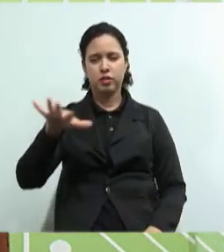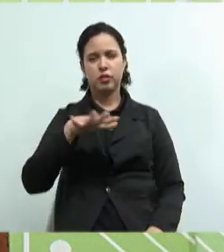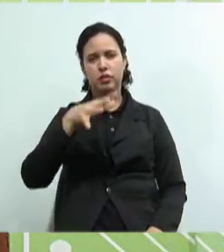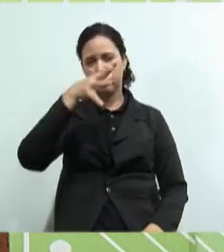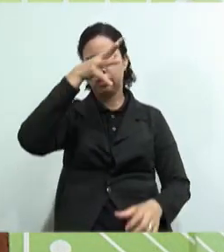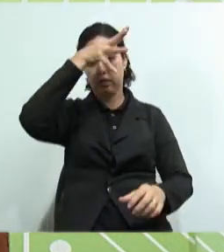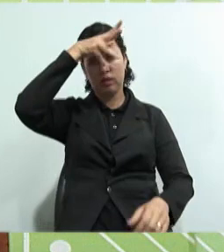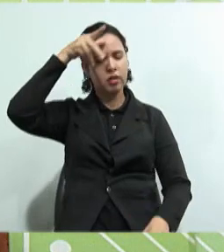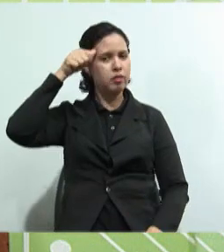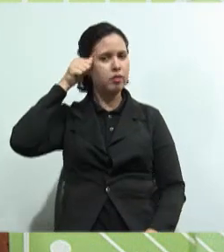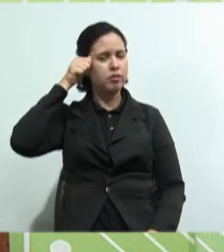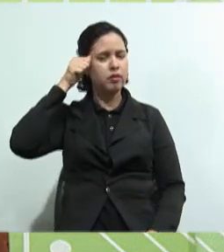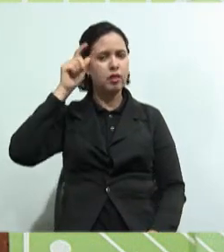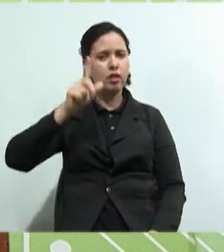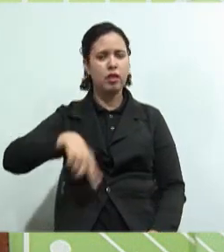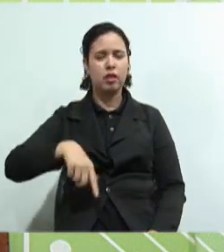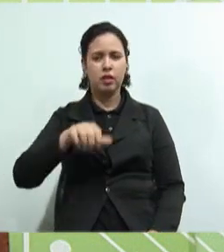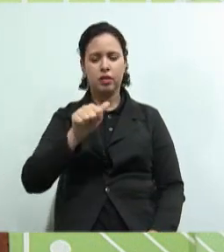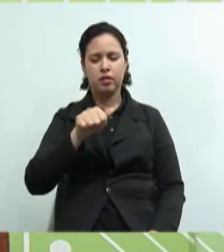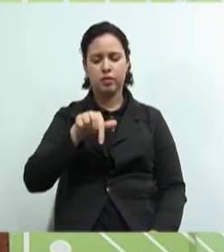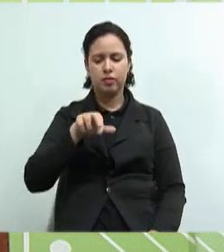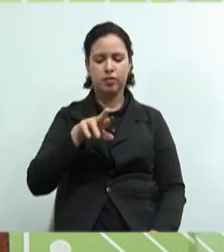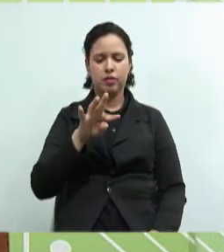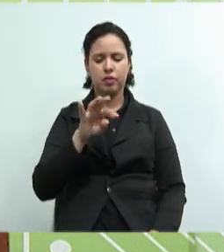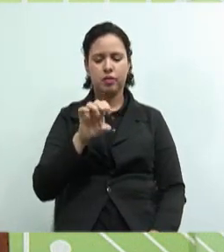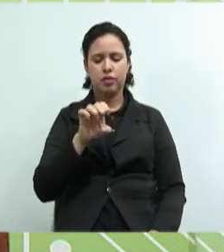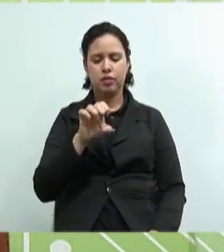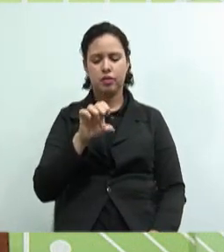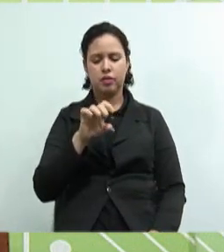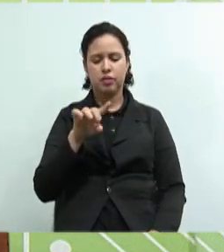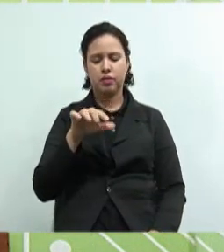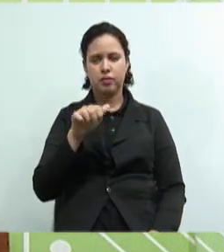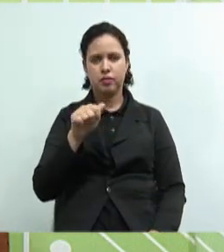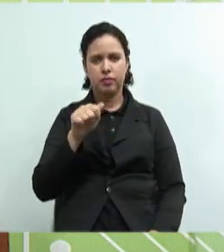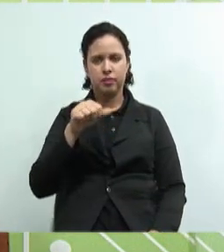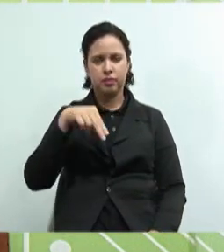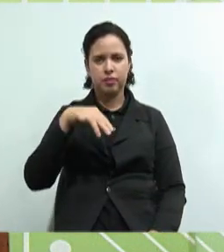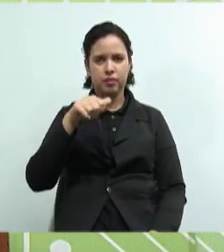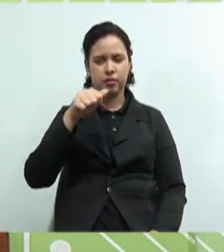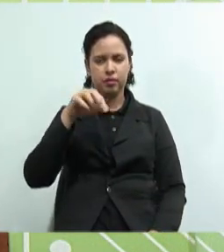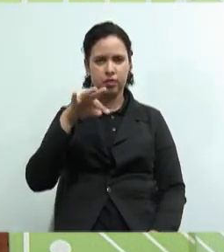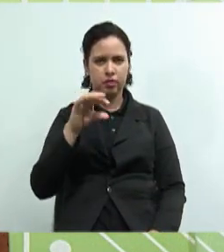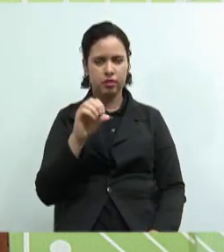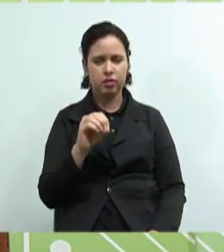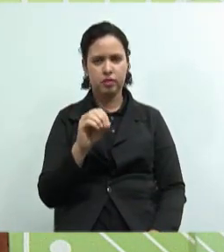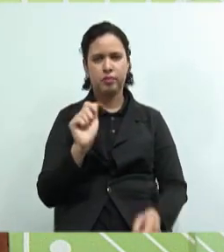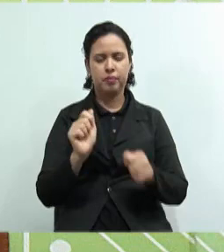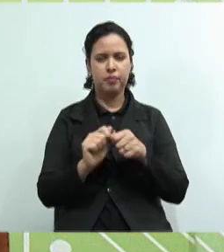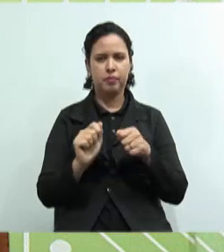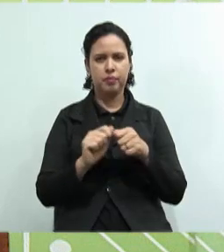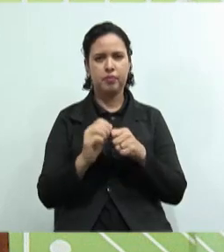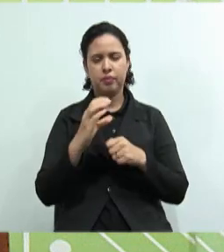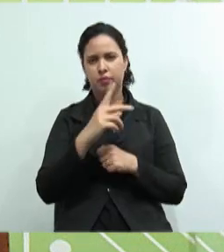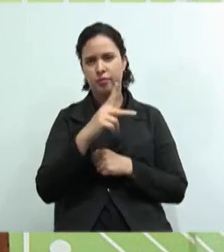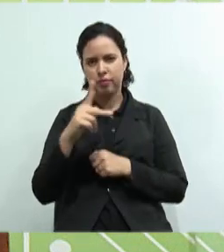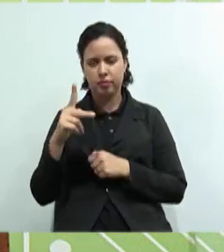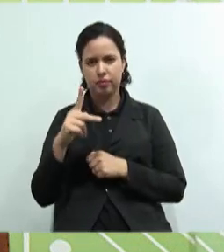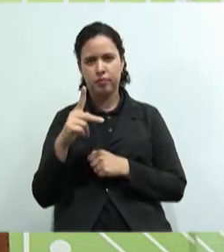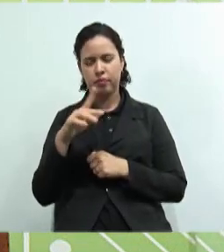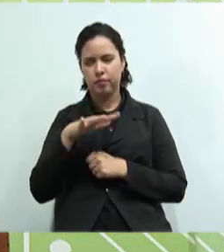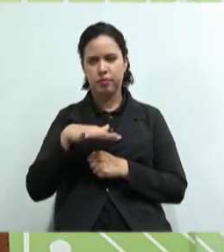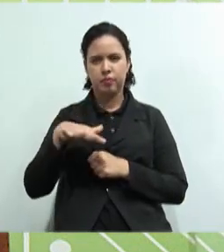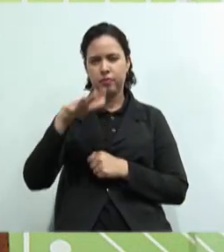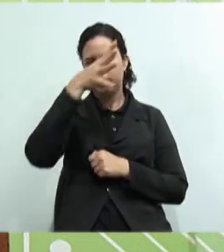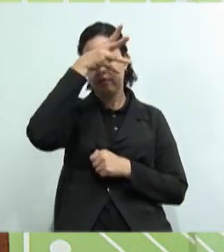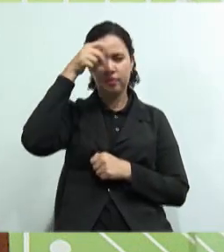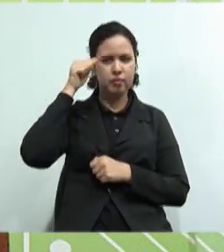um artesanato produzido numa cooperativa na região amazônica do Brasil. Isso tem um apelo comercial